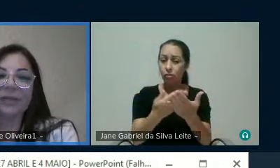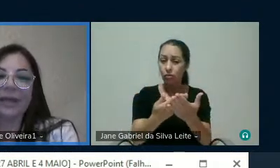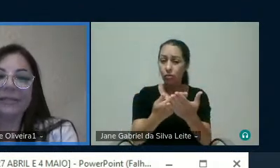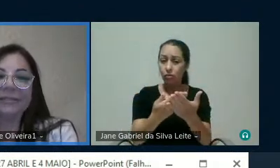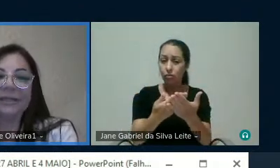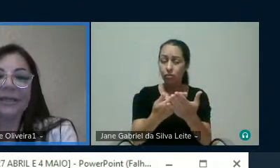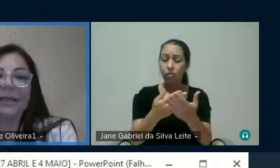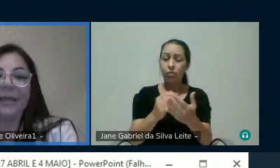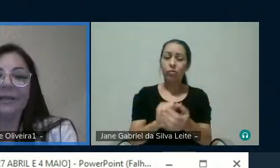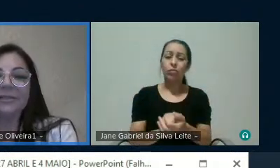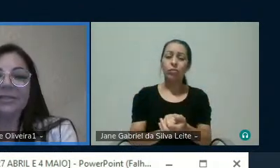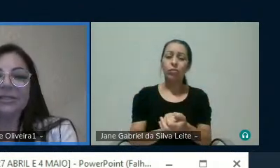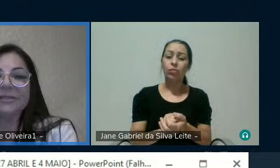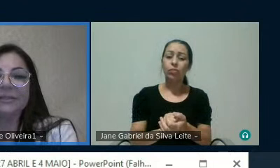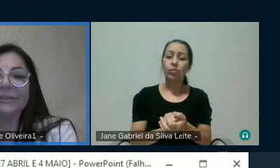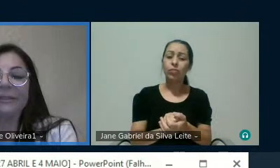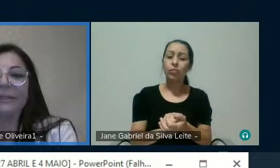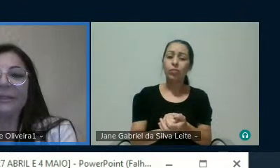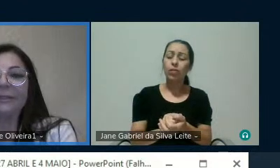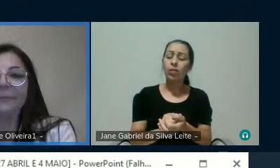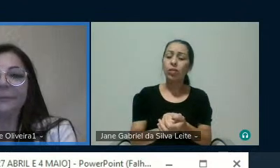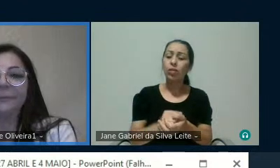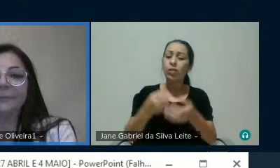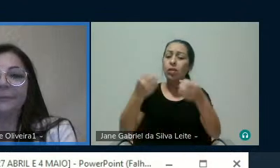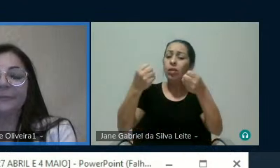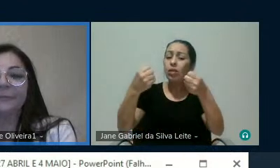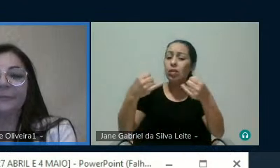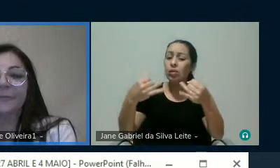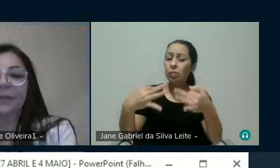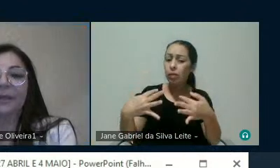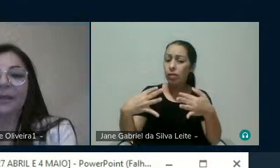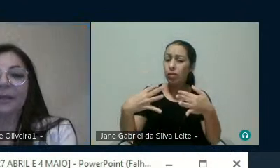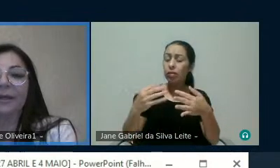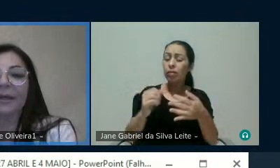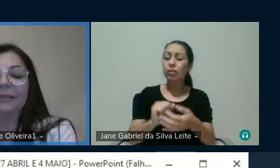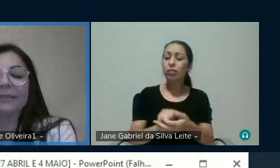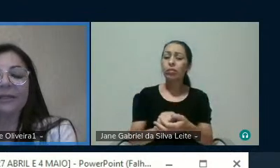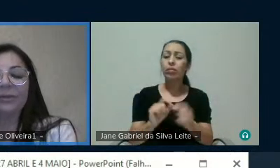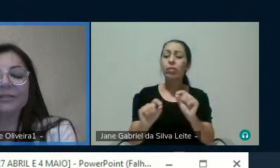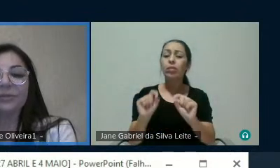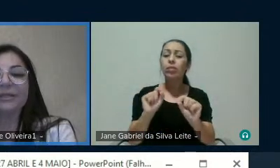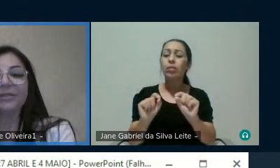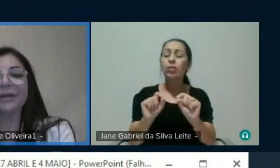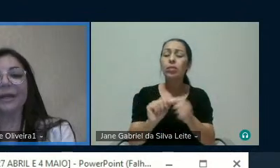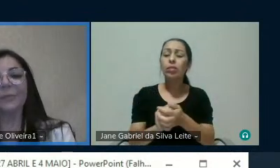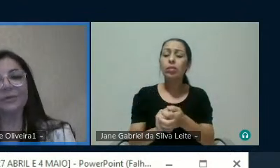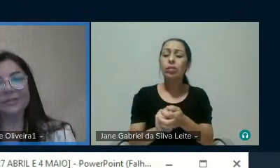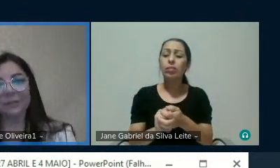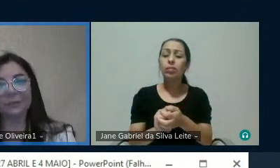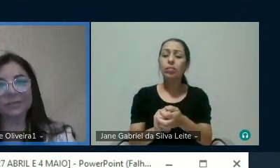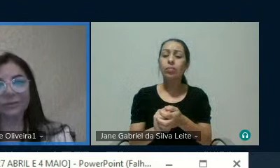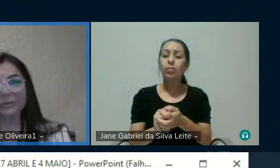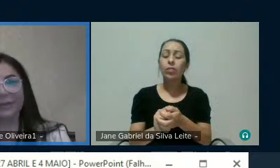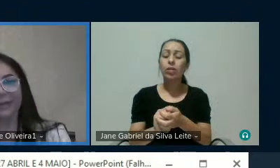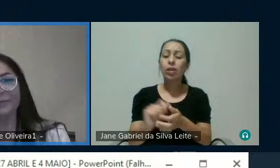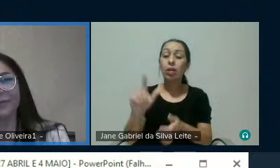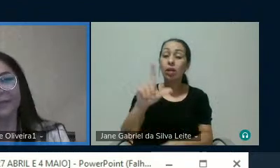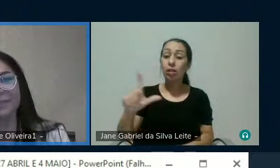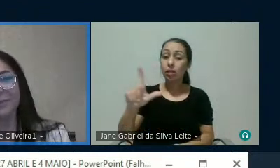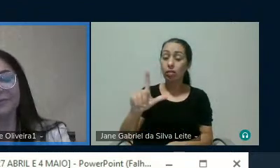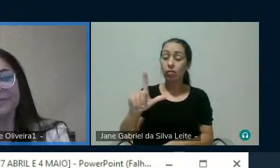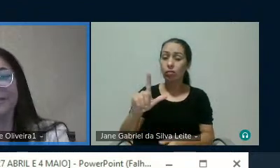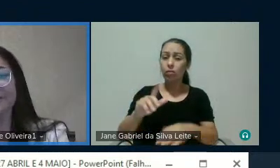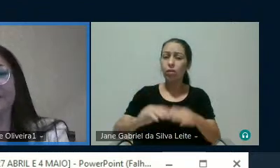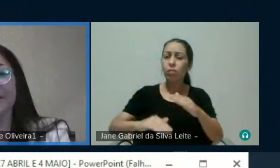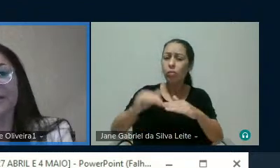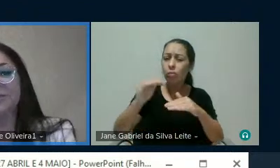estudos culturais, eles dizem que a literatura surda é só aquela produzida por surdo, né? Que eu falei